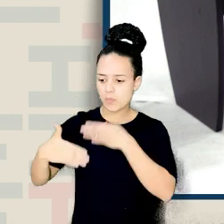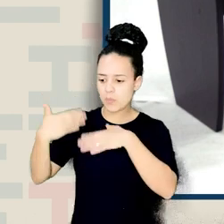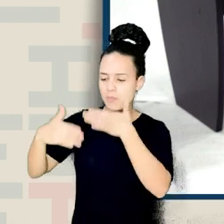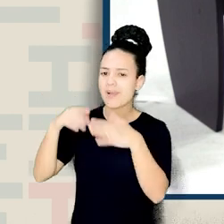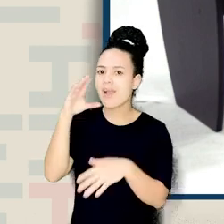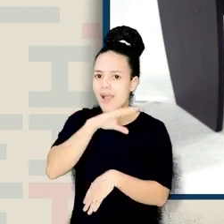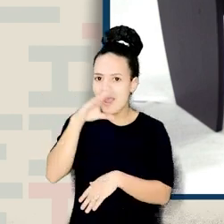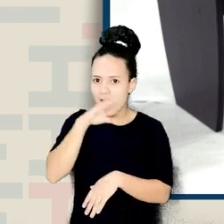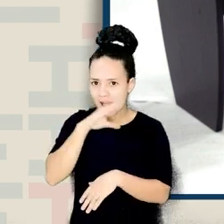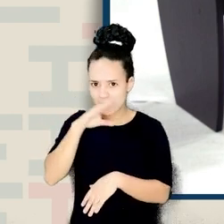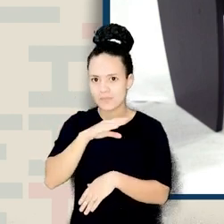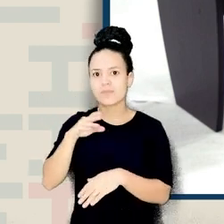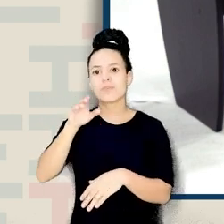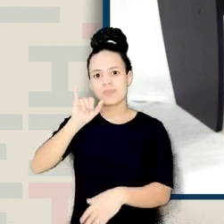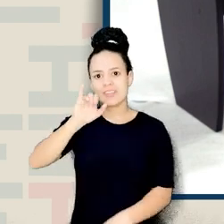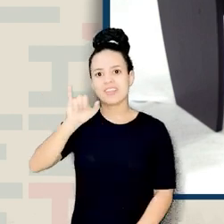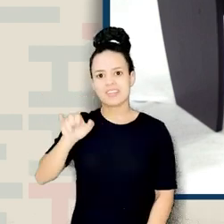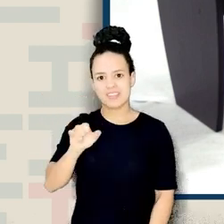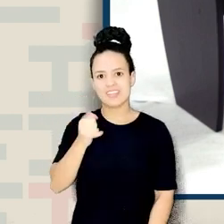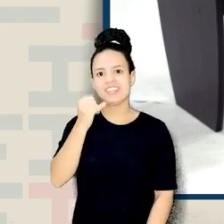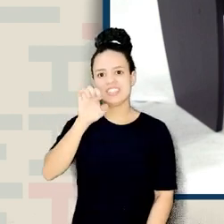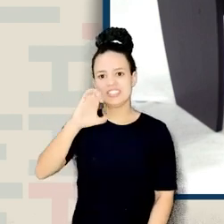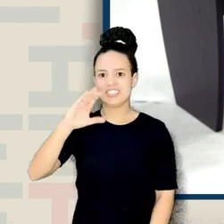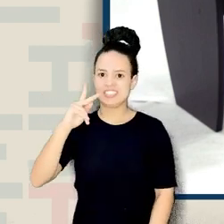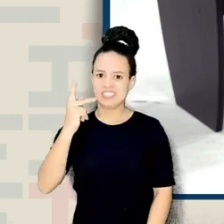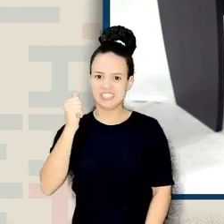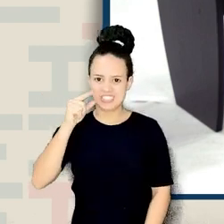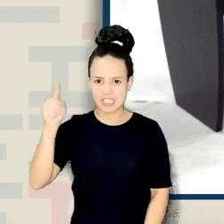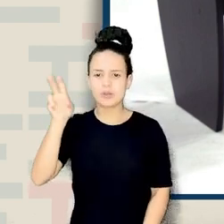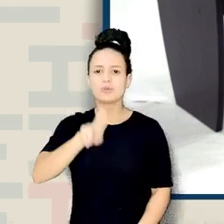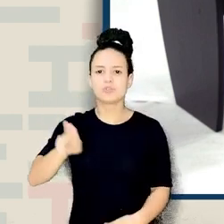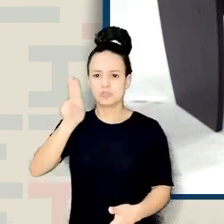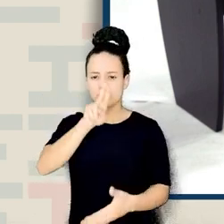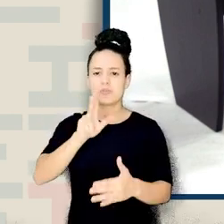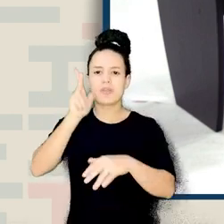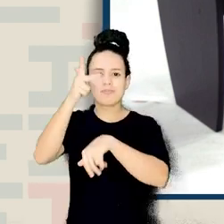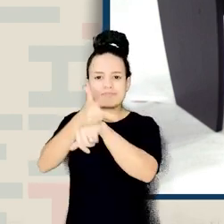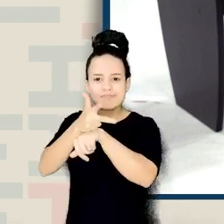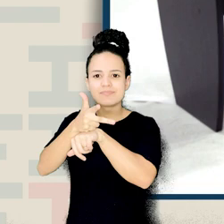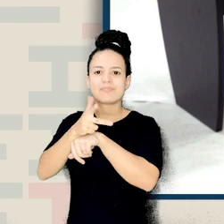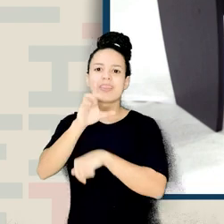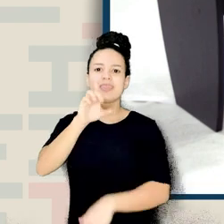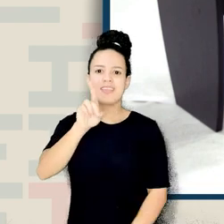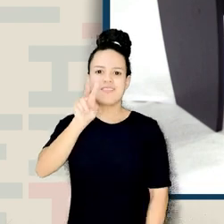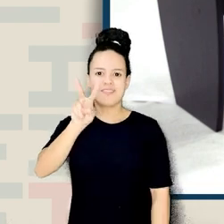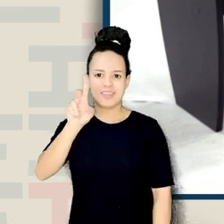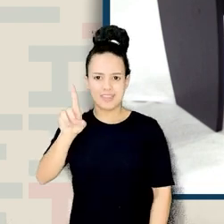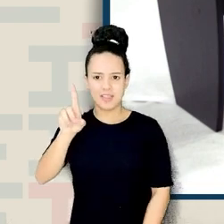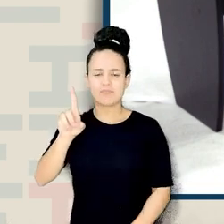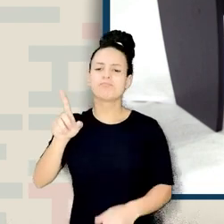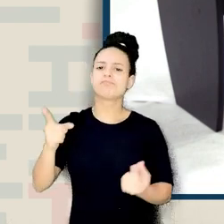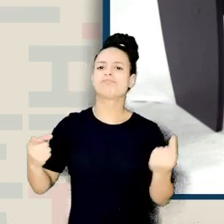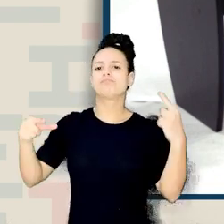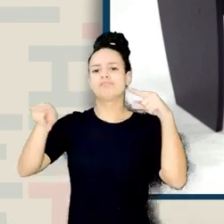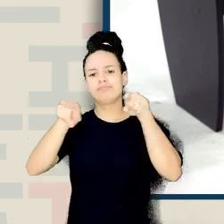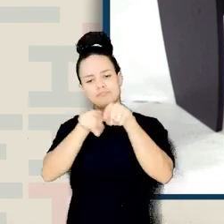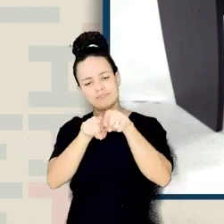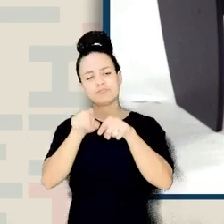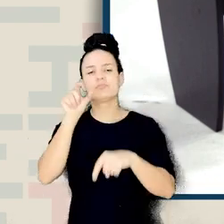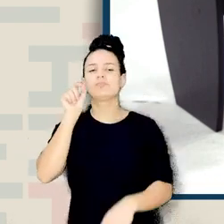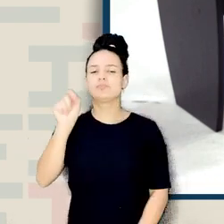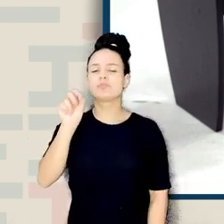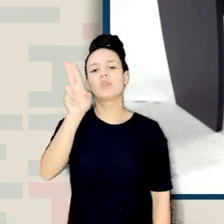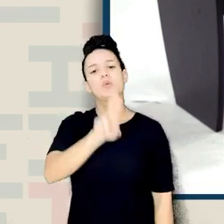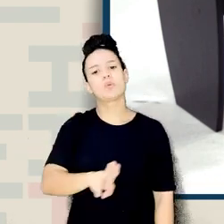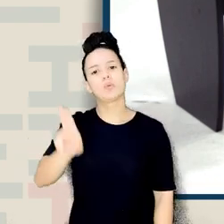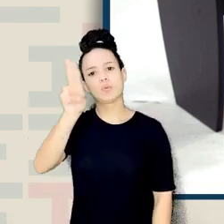acelerado, esse que foi utilizado para a gravação de um DVD, e associa-se também a mais uma vez a utilização